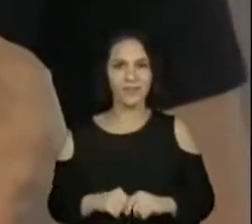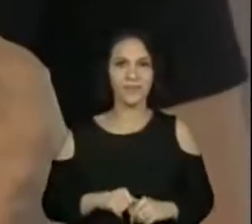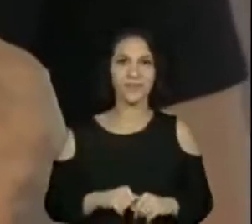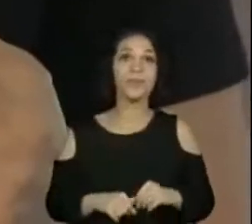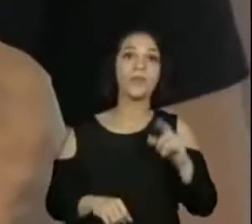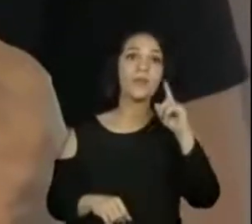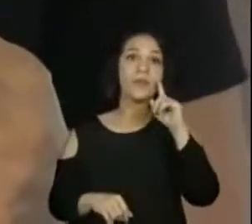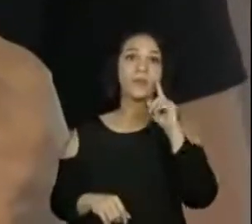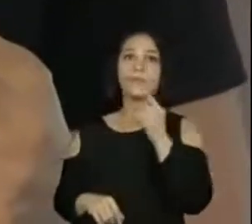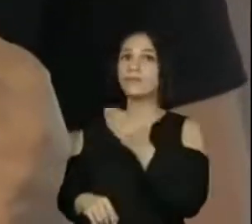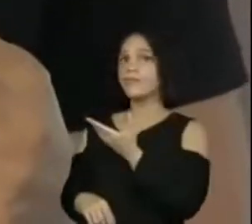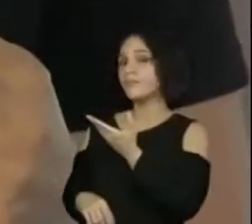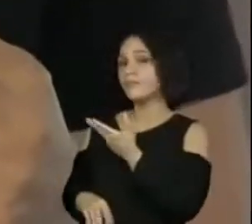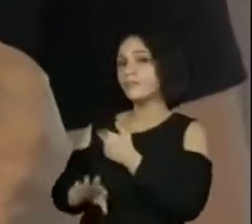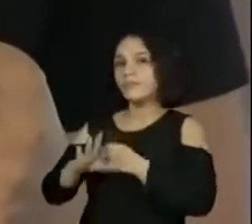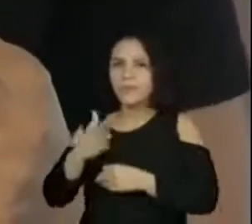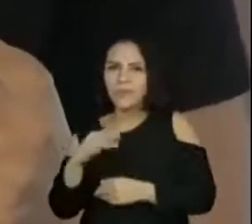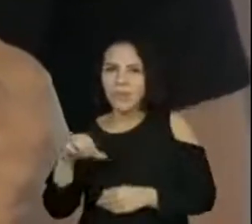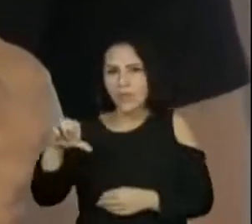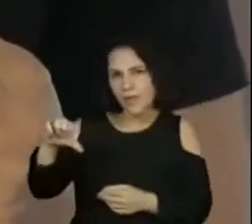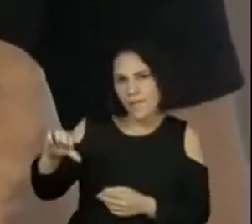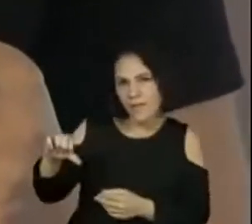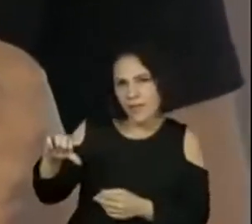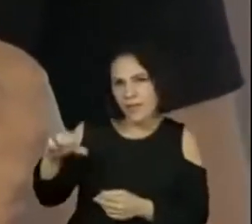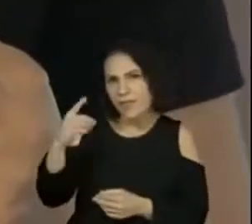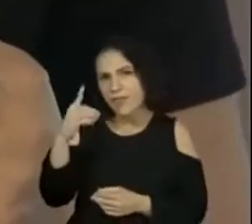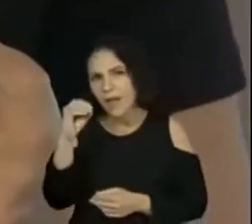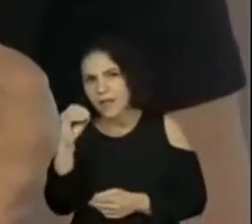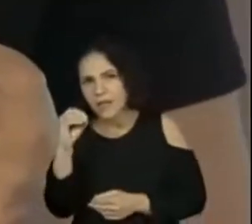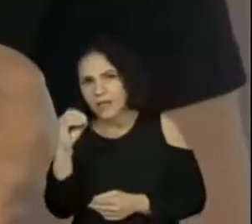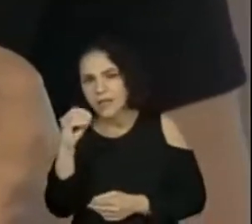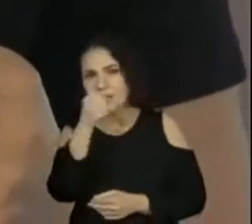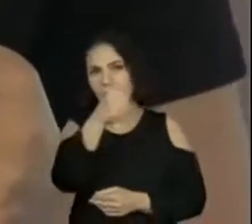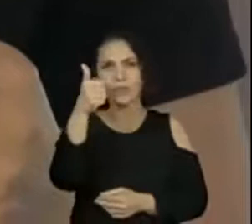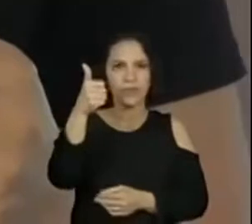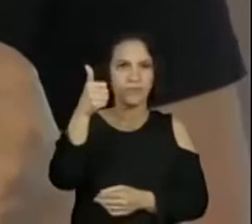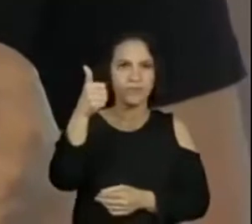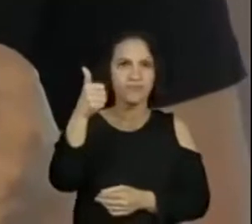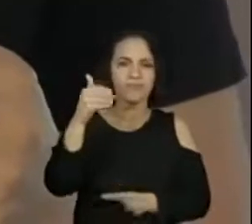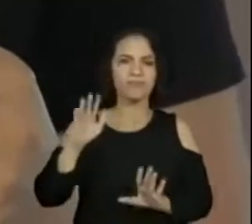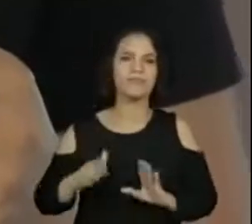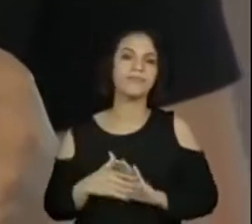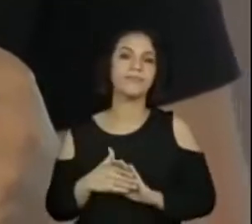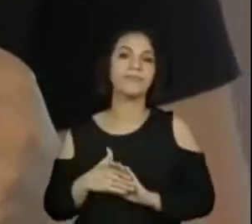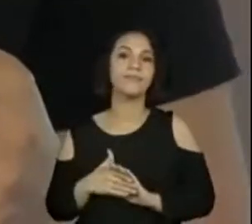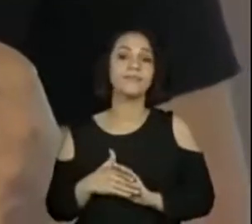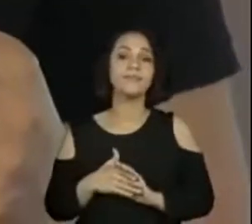menos para ficar divididinho,